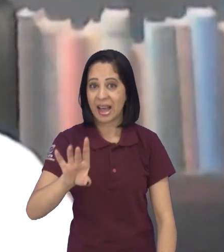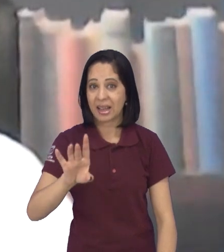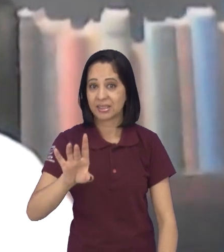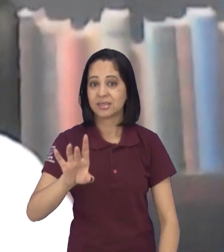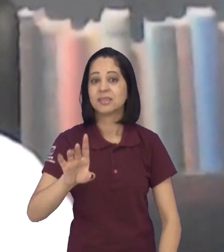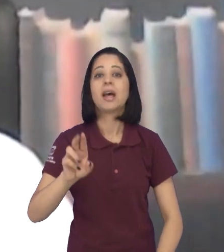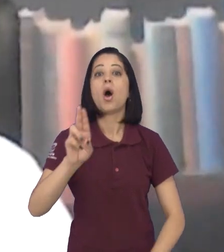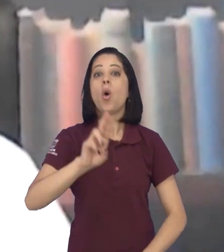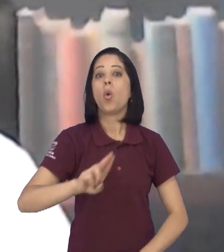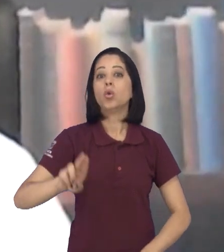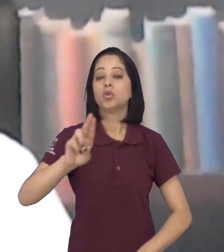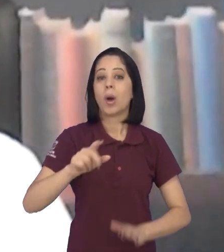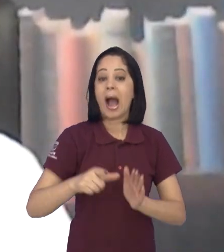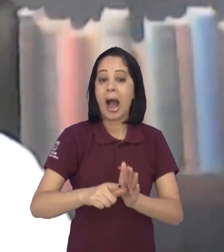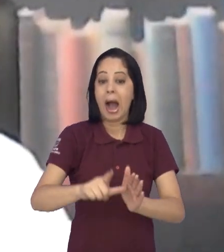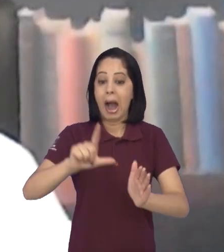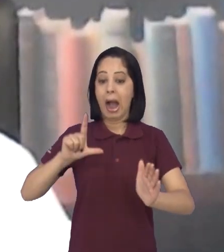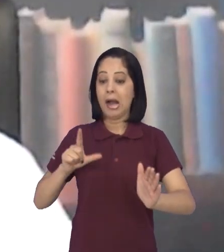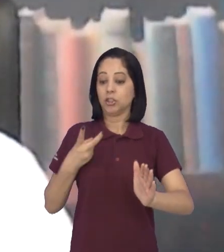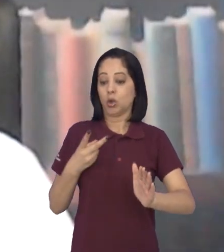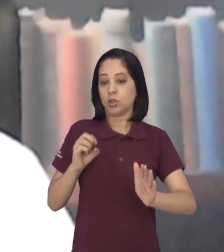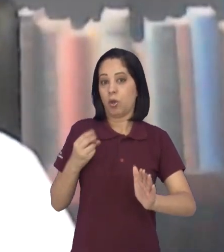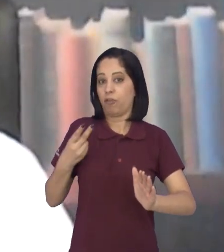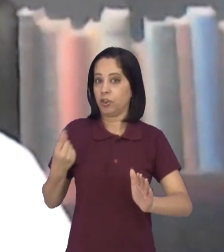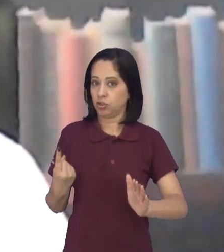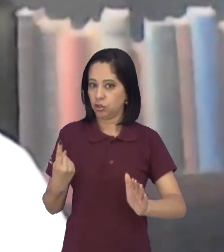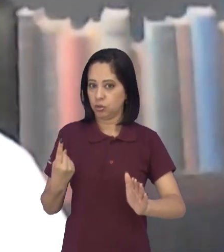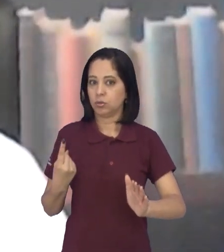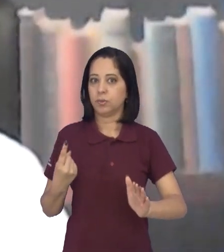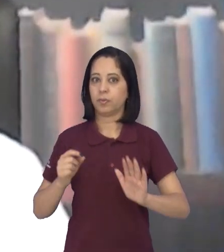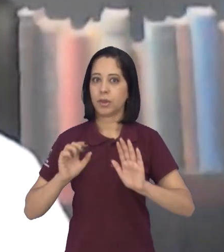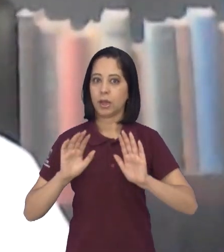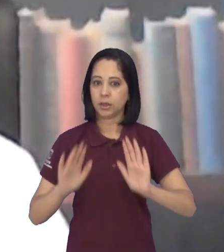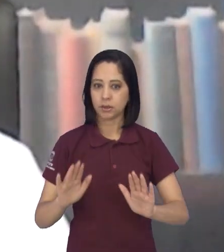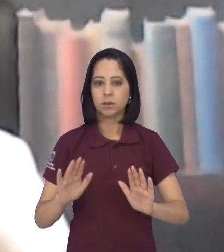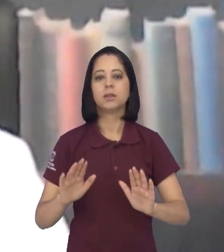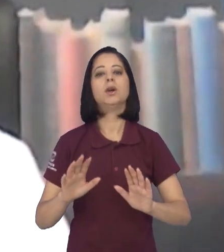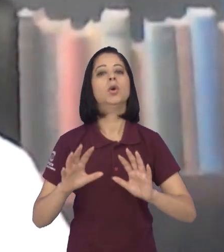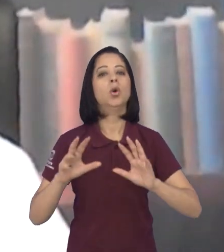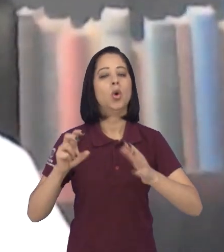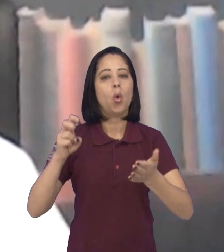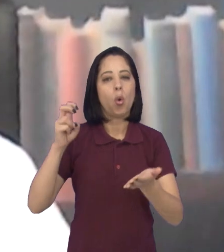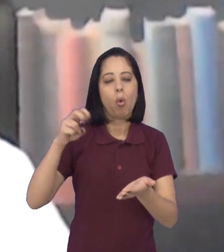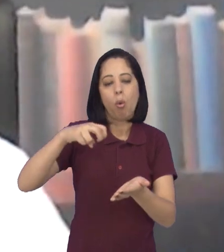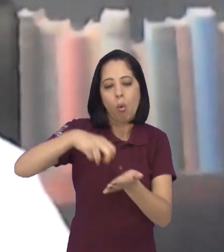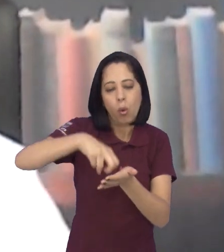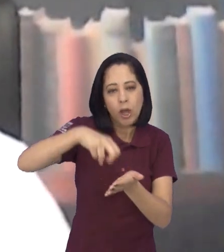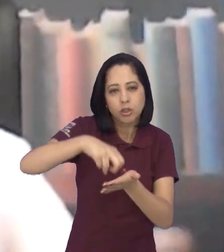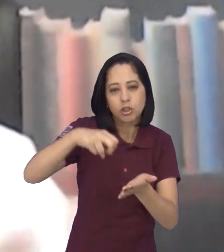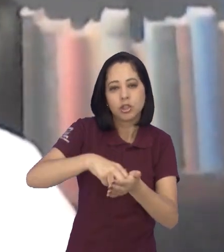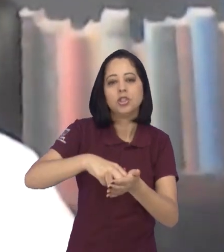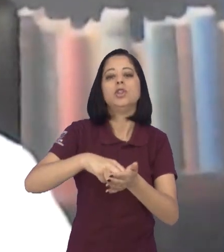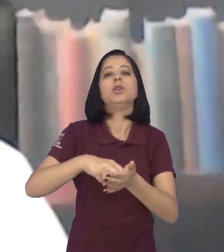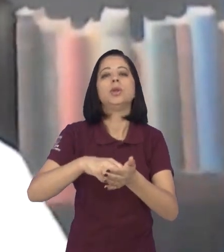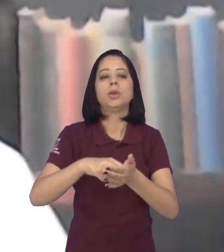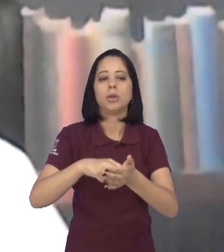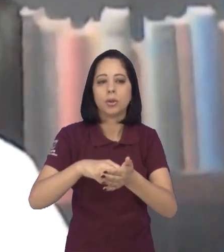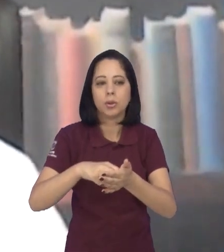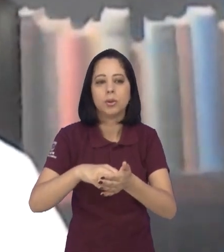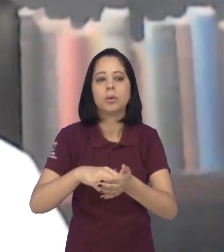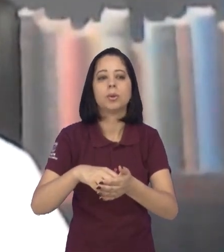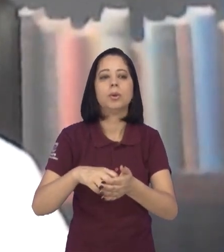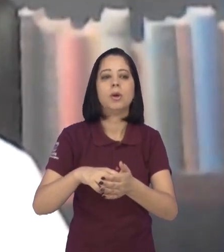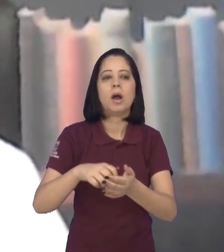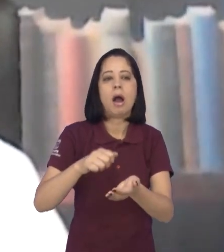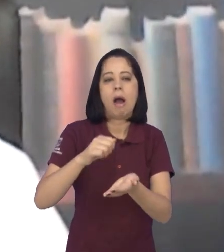de 2021. Então, todo o estudo, toda a condenação, todo o processo que foi feito em desfavor do